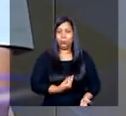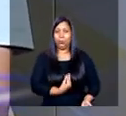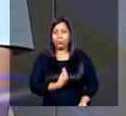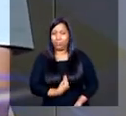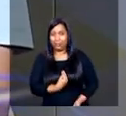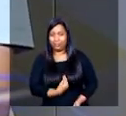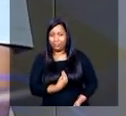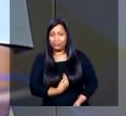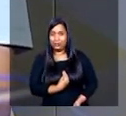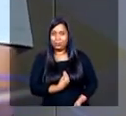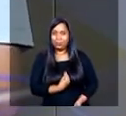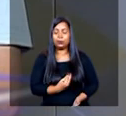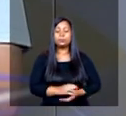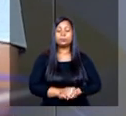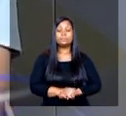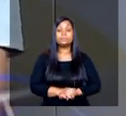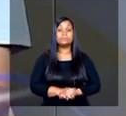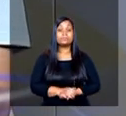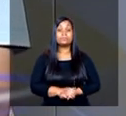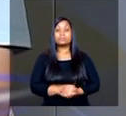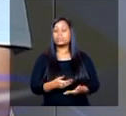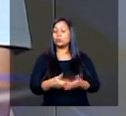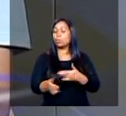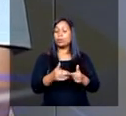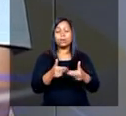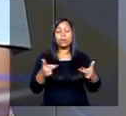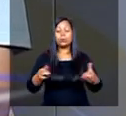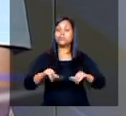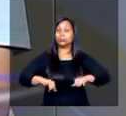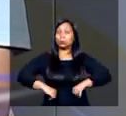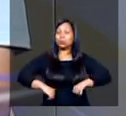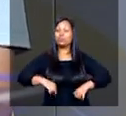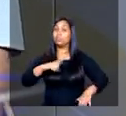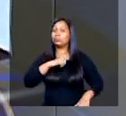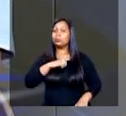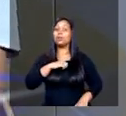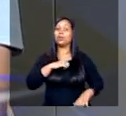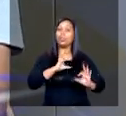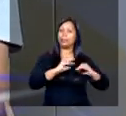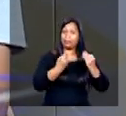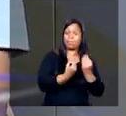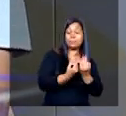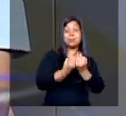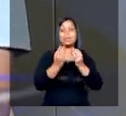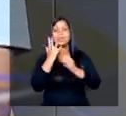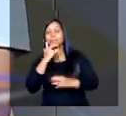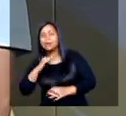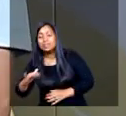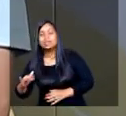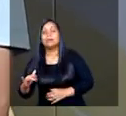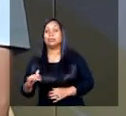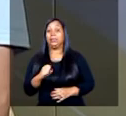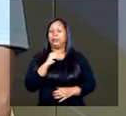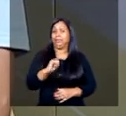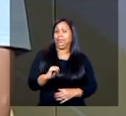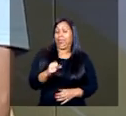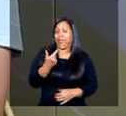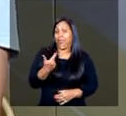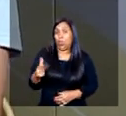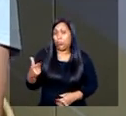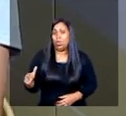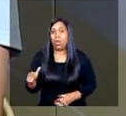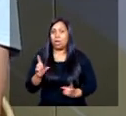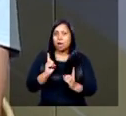vida, né, muito intensa, ou qualquer outro tipo de sofrimento da família, da criança, se não tem